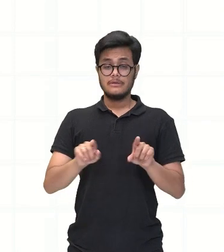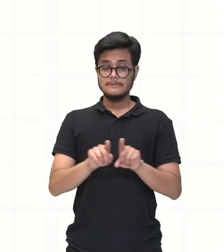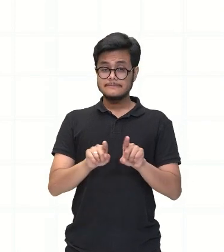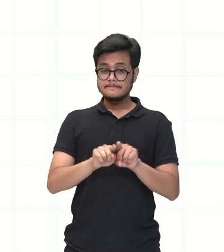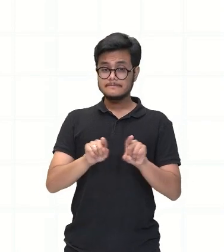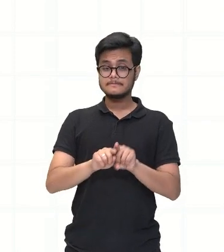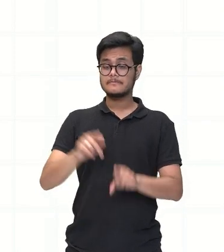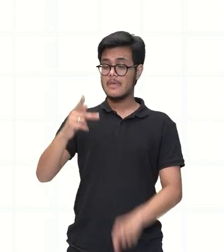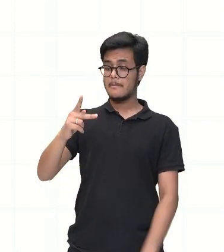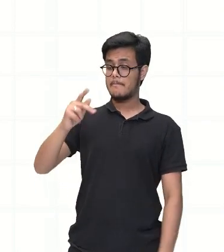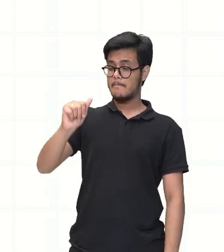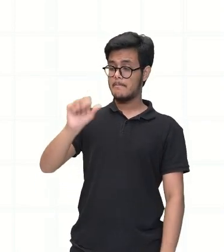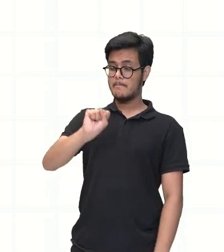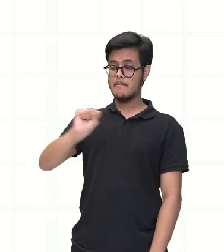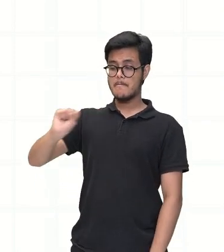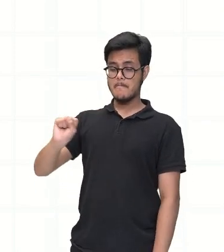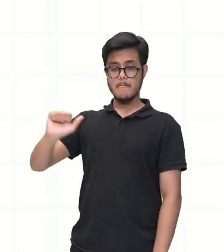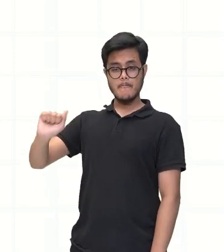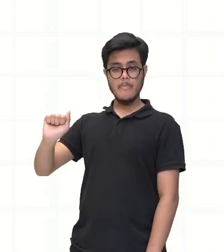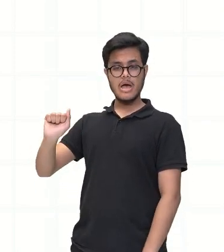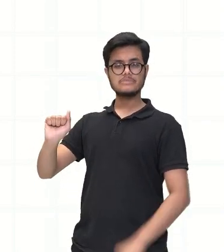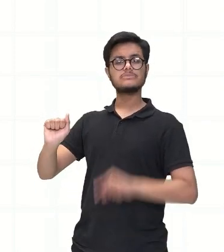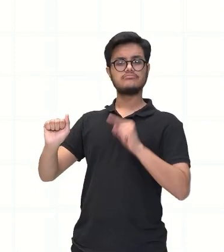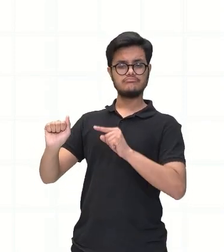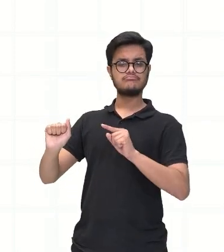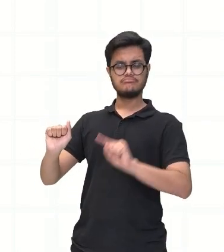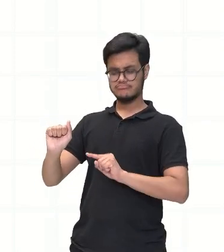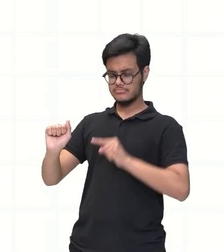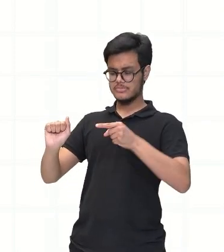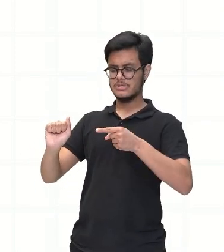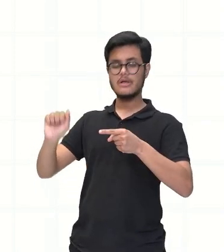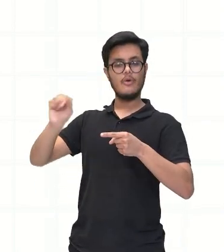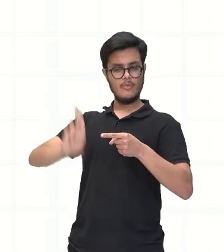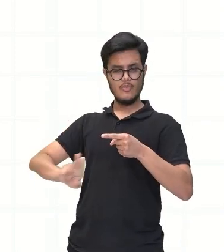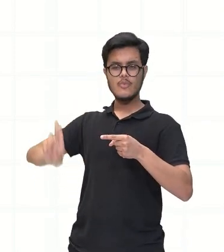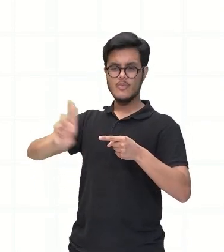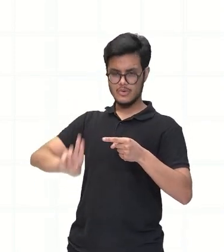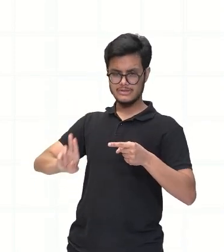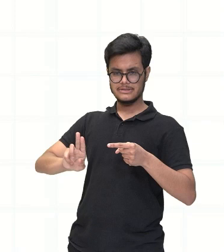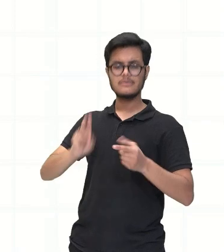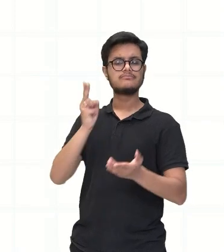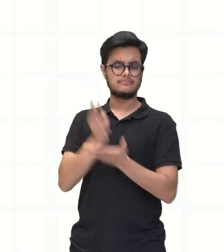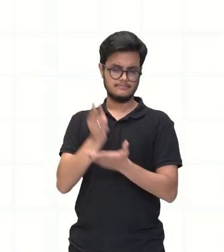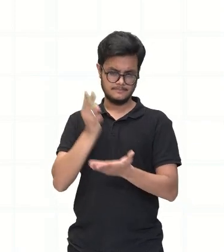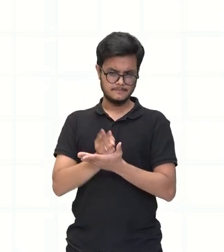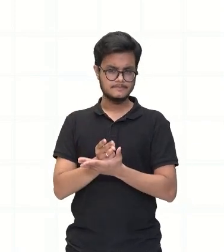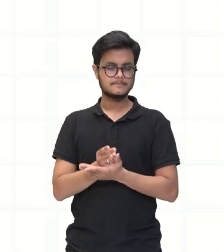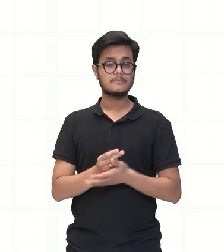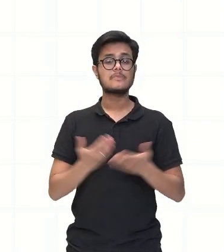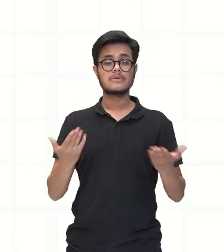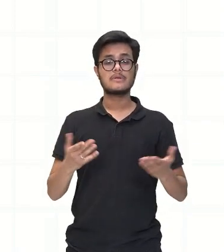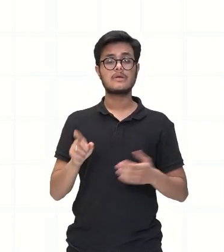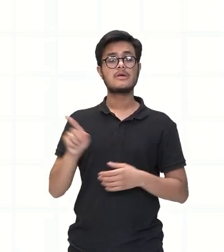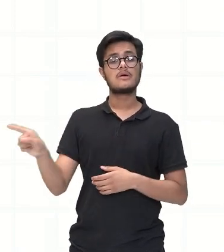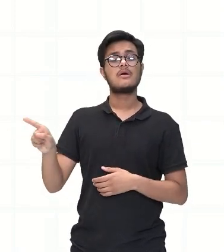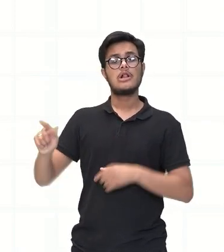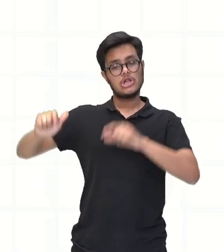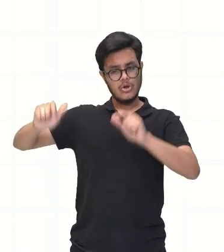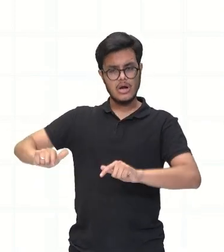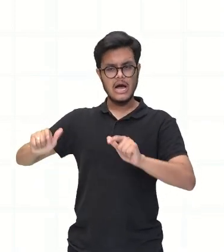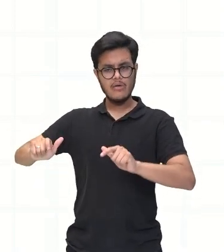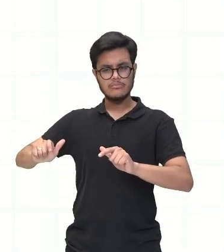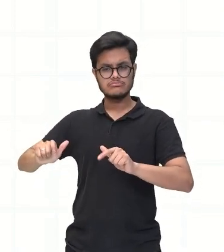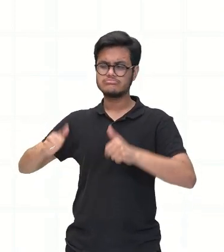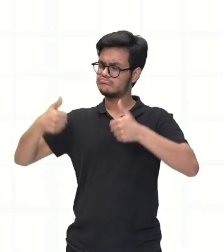cidade de Passa Quatro. Ó, é um local, você vai utilizar.